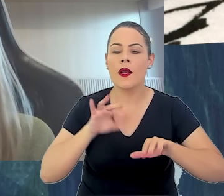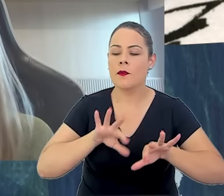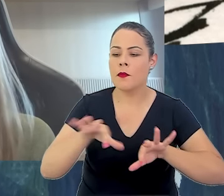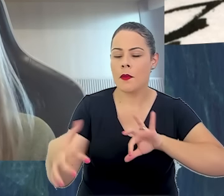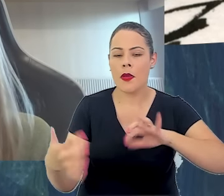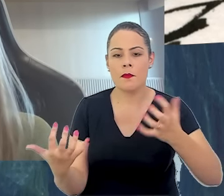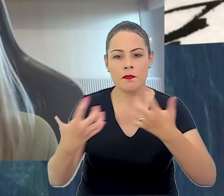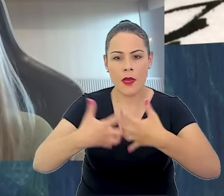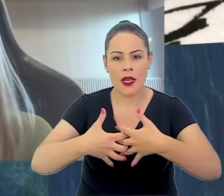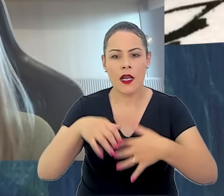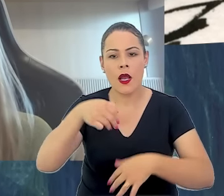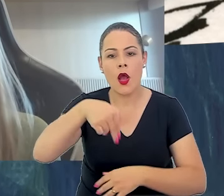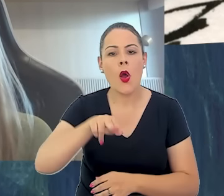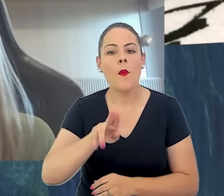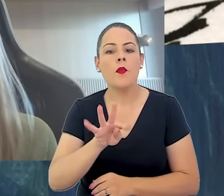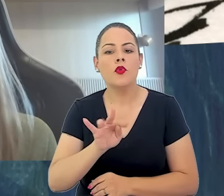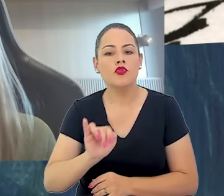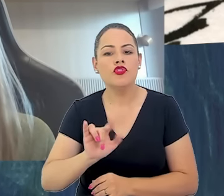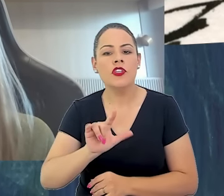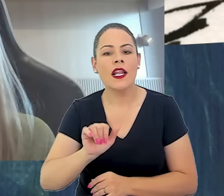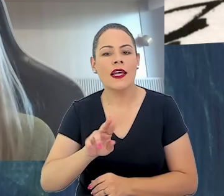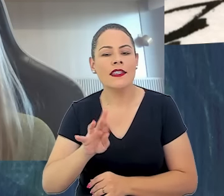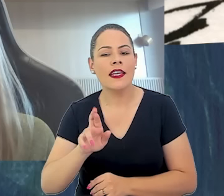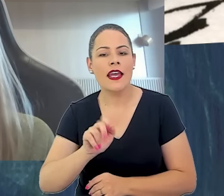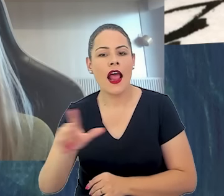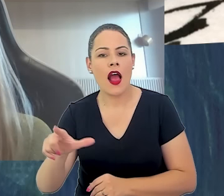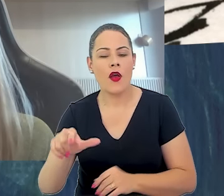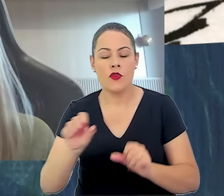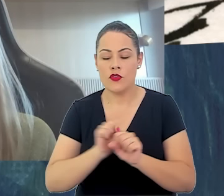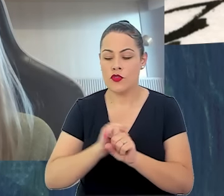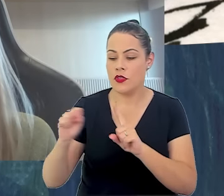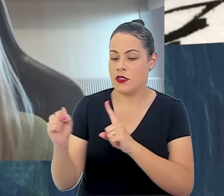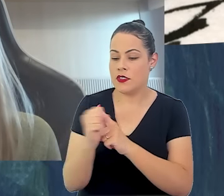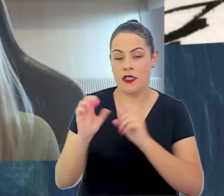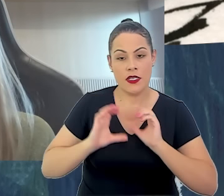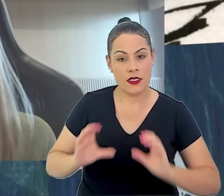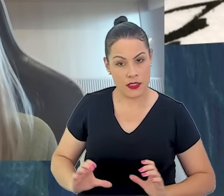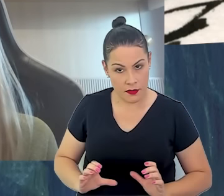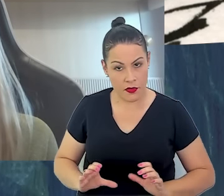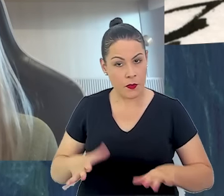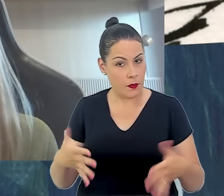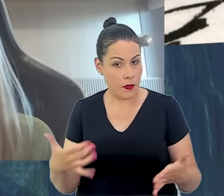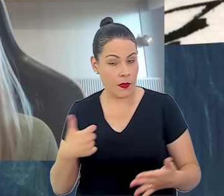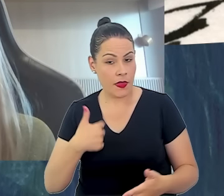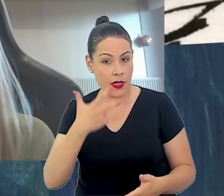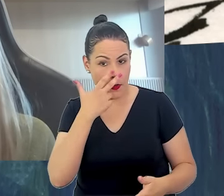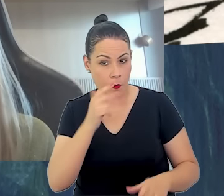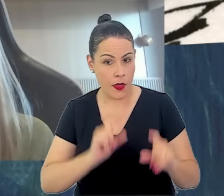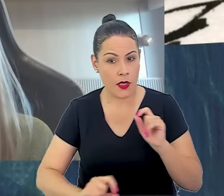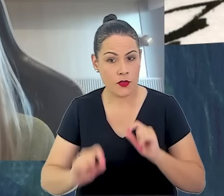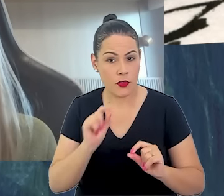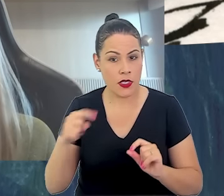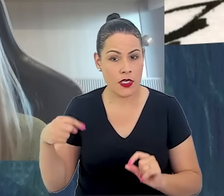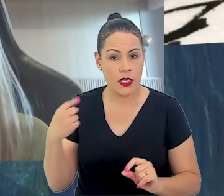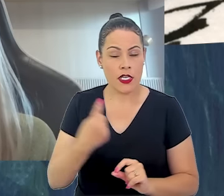bancos multilaterais, né, sociedade civil. Eu acho que nós estamos